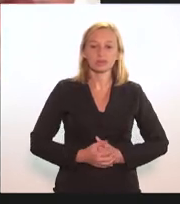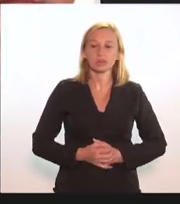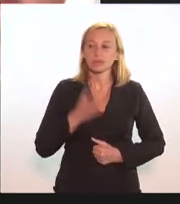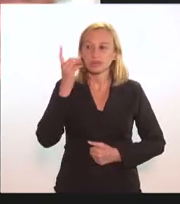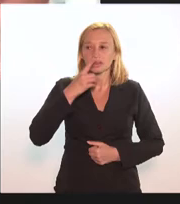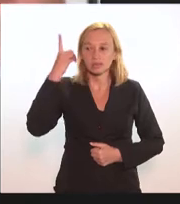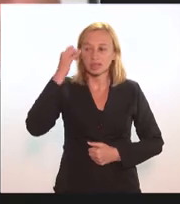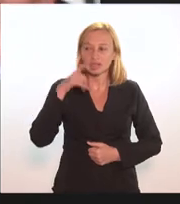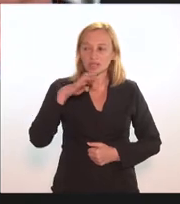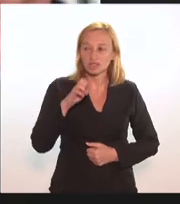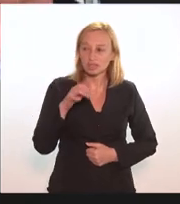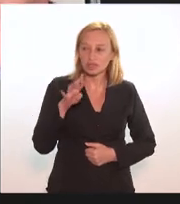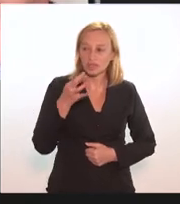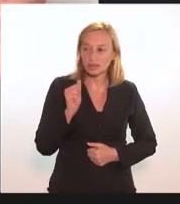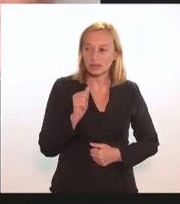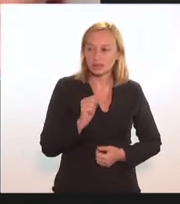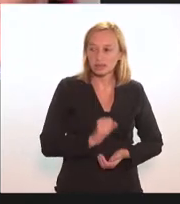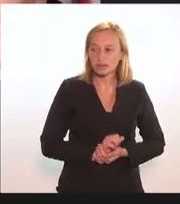deputado Alexandre Freitas.